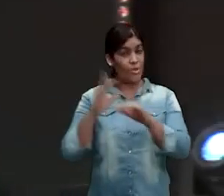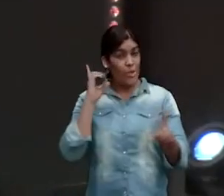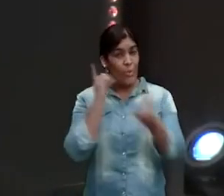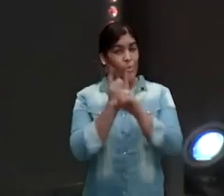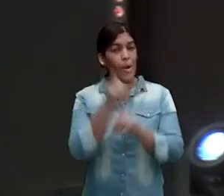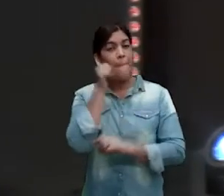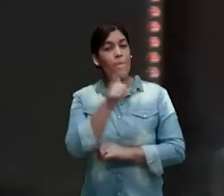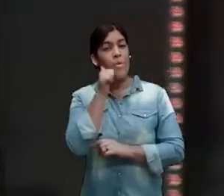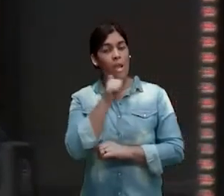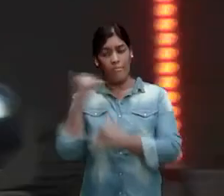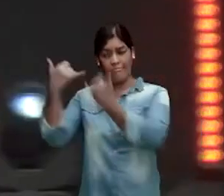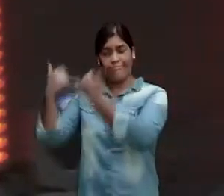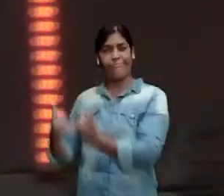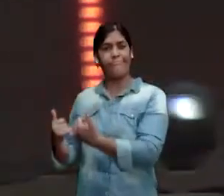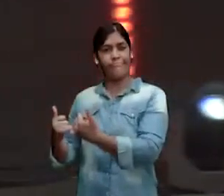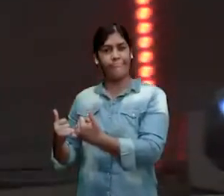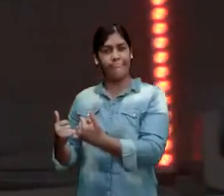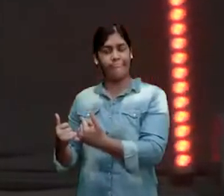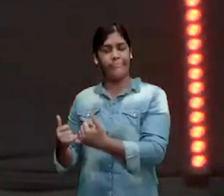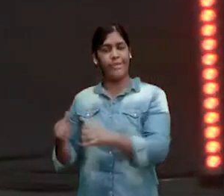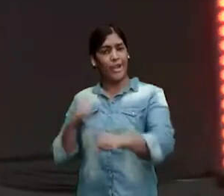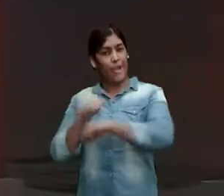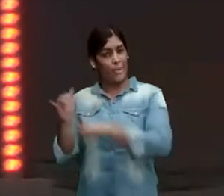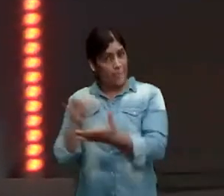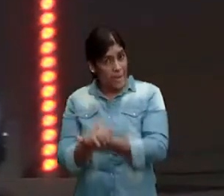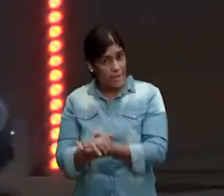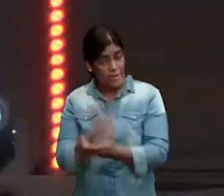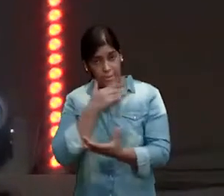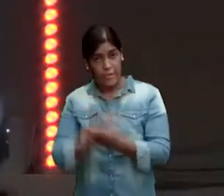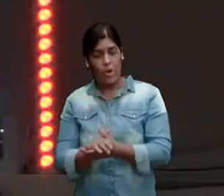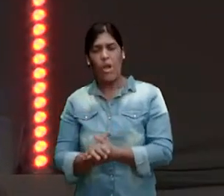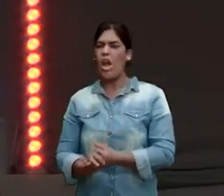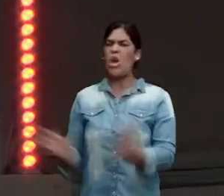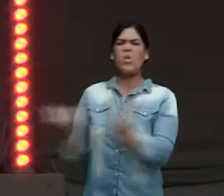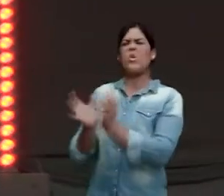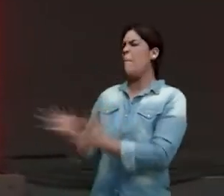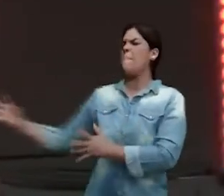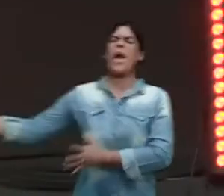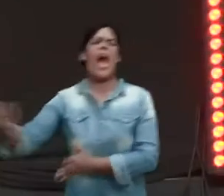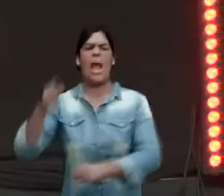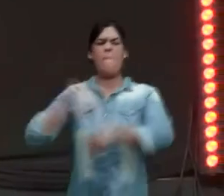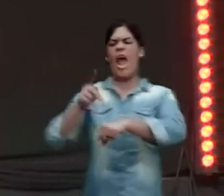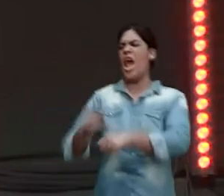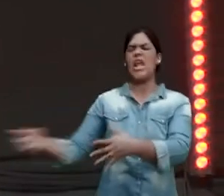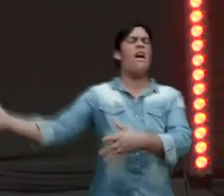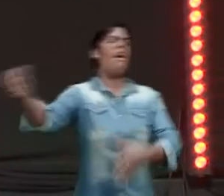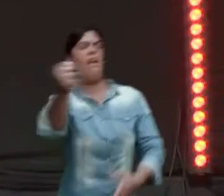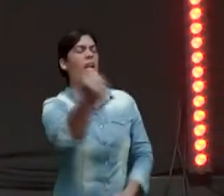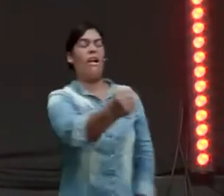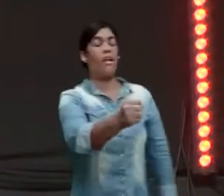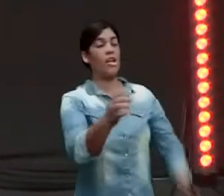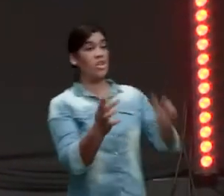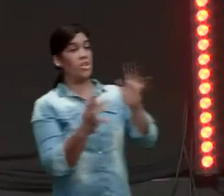aquela mulher adúltera Olá eu sou teu essa mulher é cheio de pedra na mão Jesus pegando em flagrante